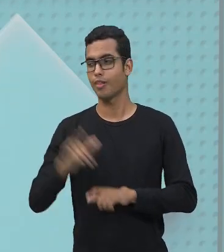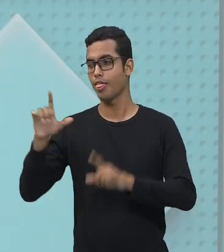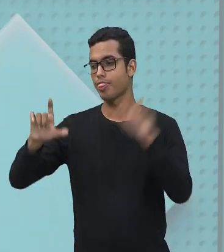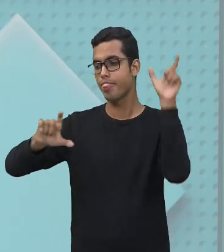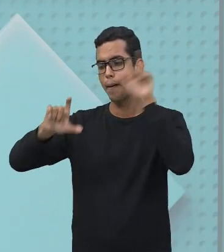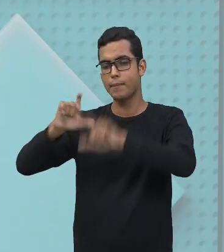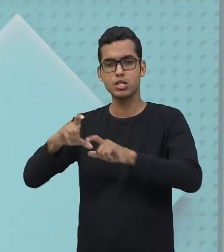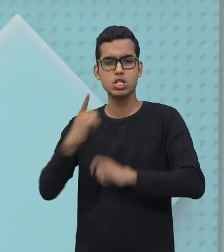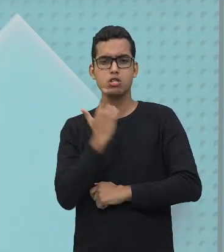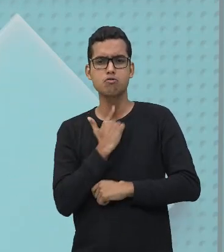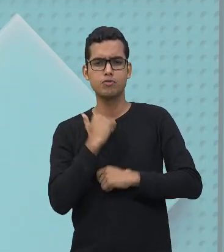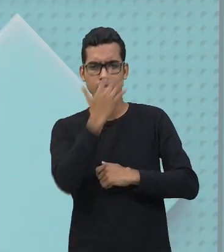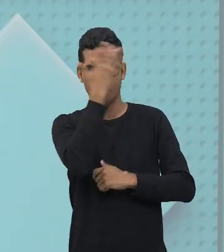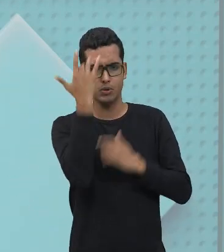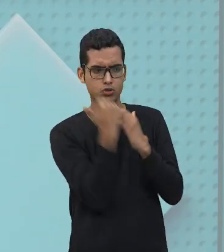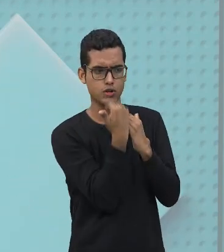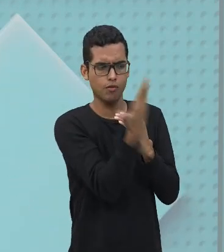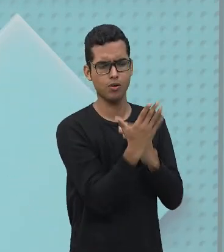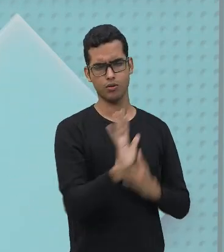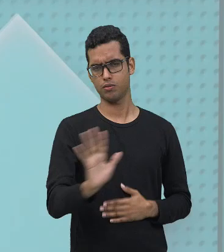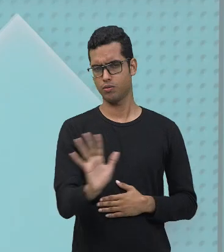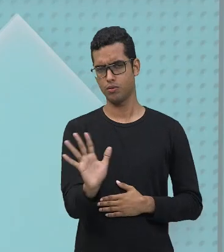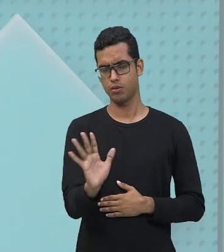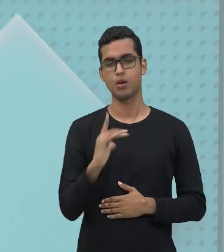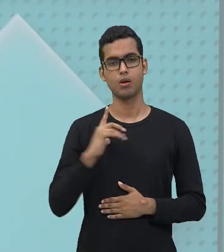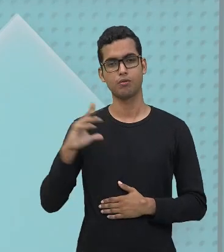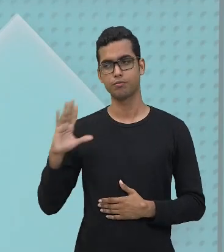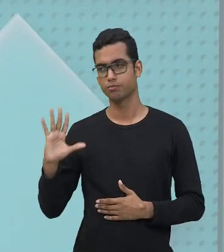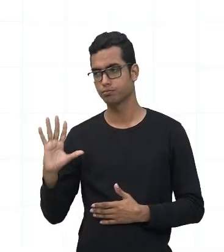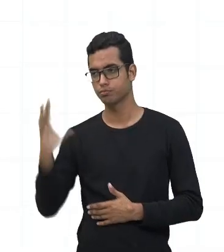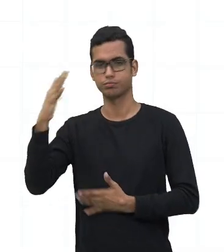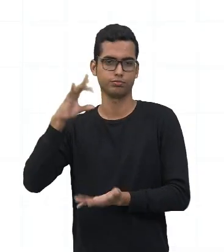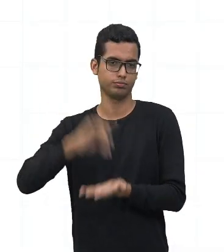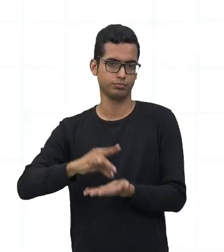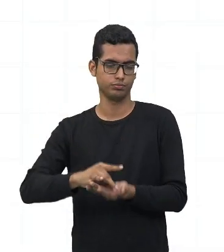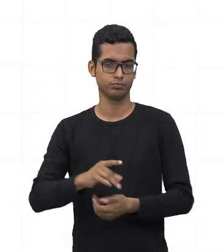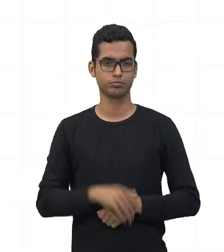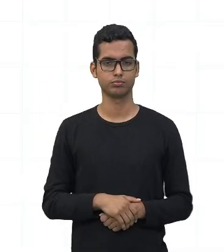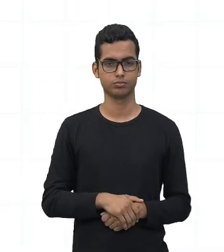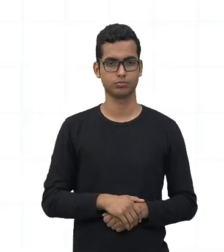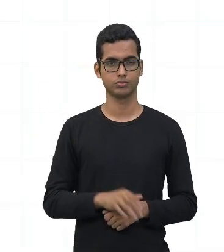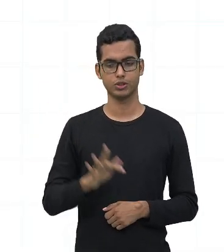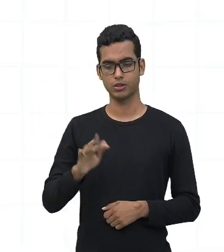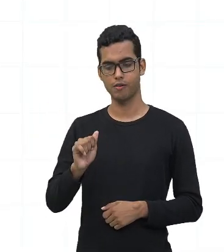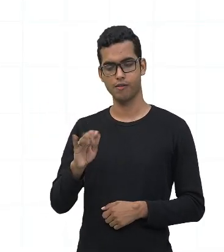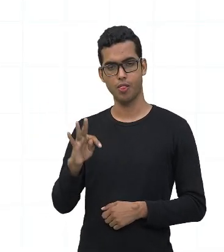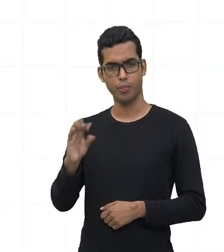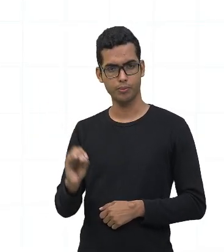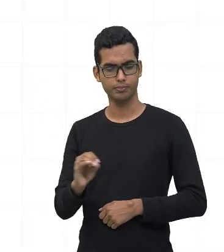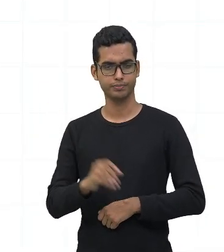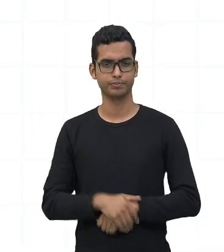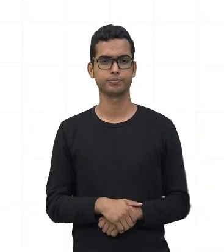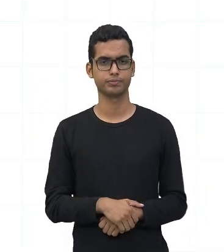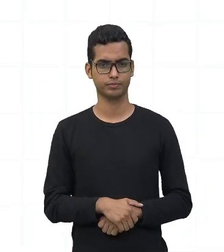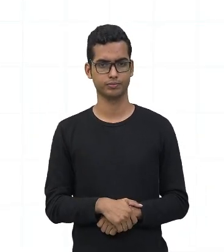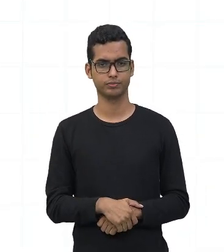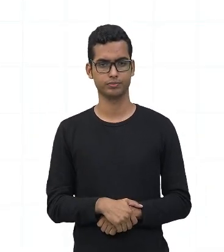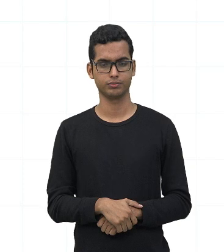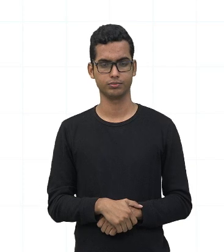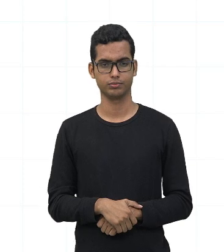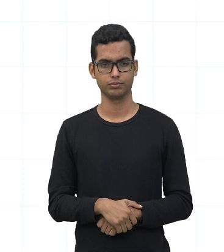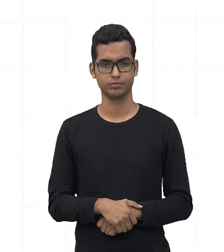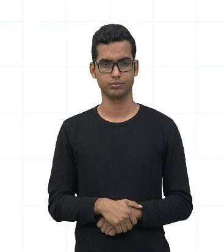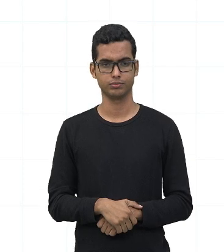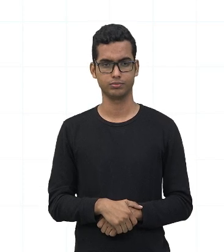vontade alheia. Fato é fato, é algo ocorrido. Vamos ver mais um pouquinho sobre fato. É um